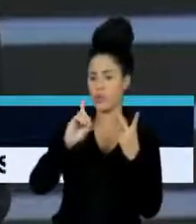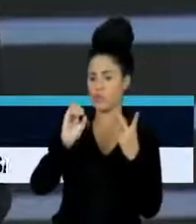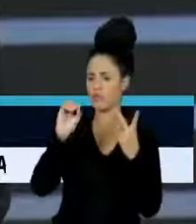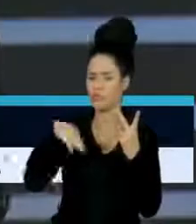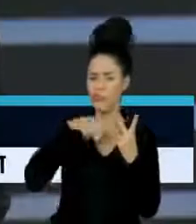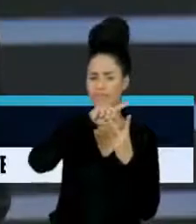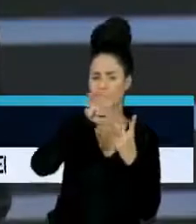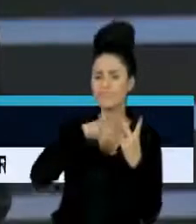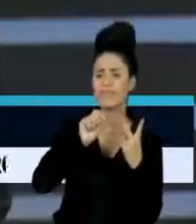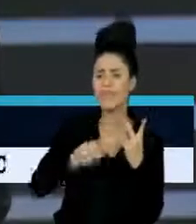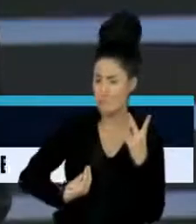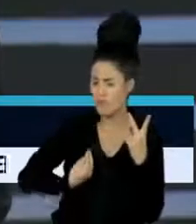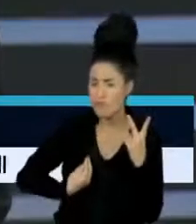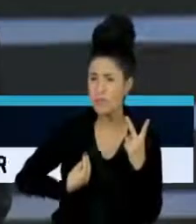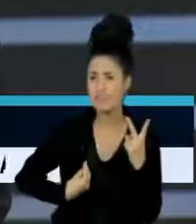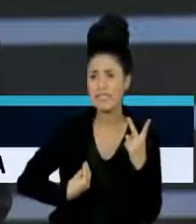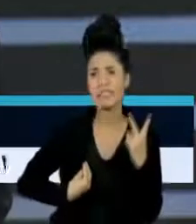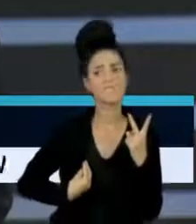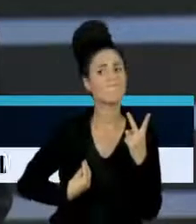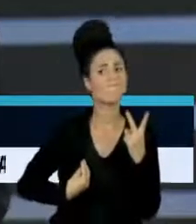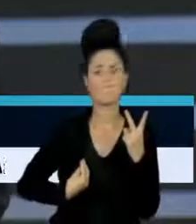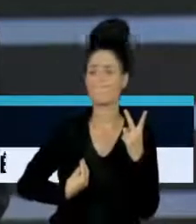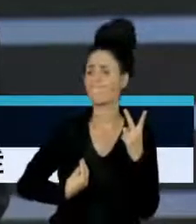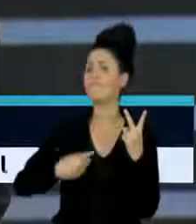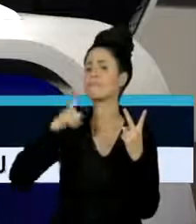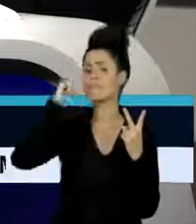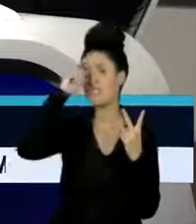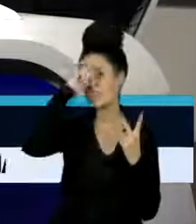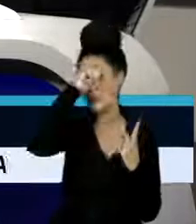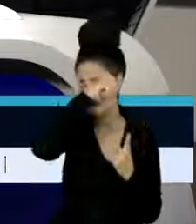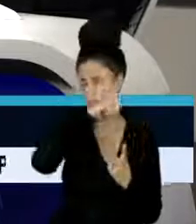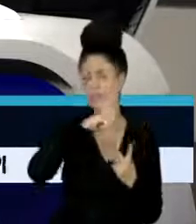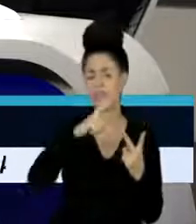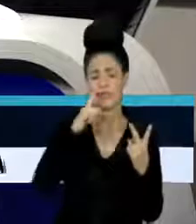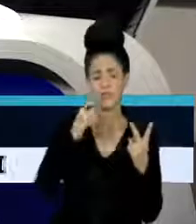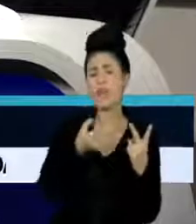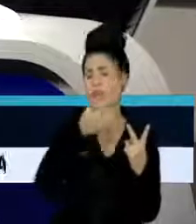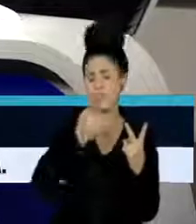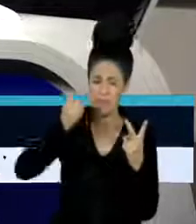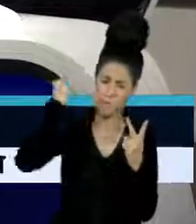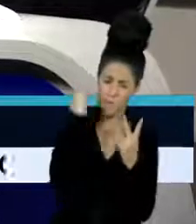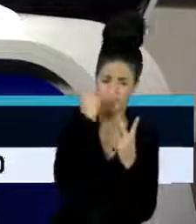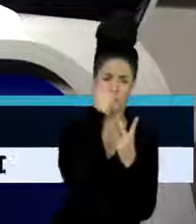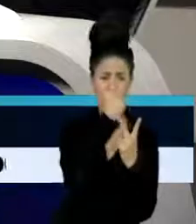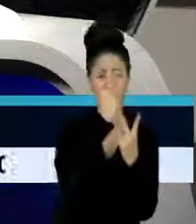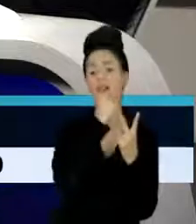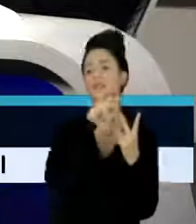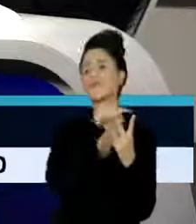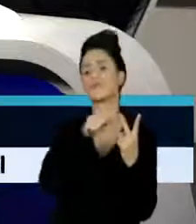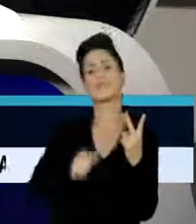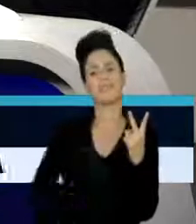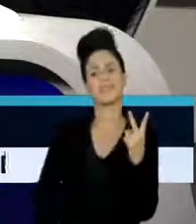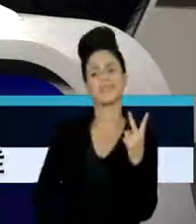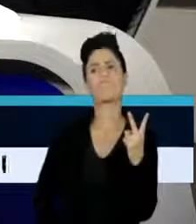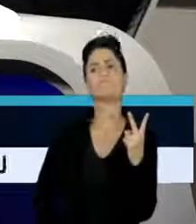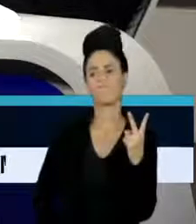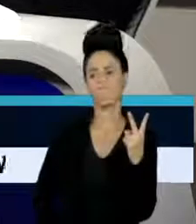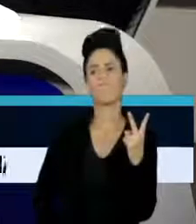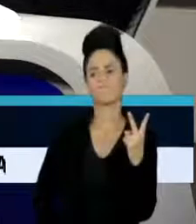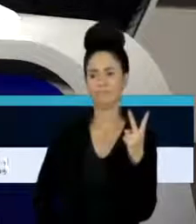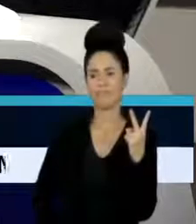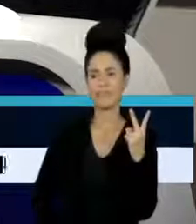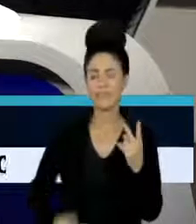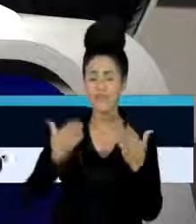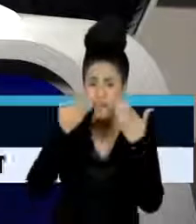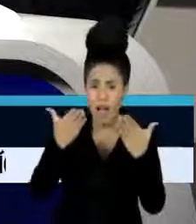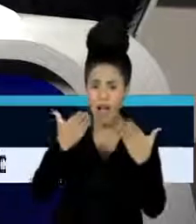dizer isso, mas nada indica que isso seja possível. Eles devem ter sido provavelmente assassinados. Né? Isso tem um dano enorme para a